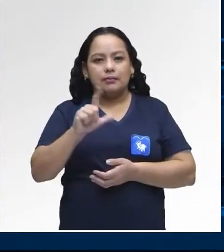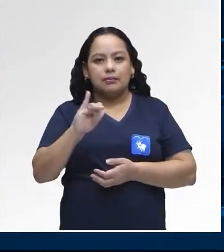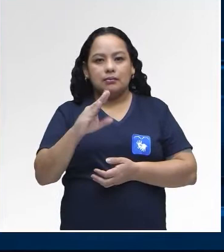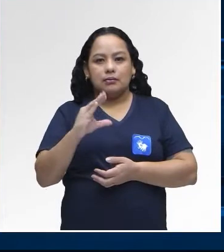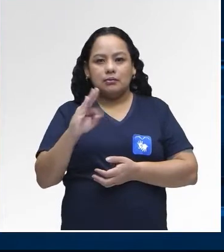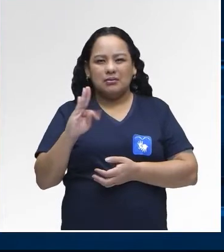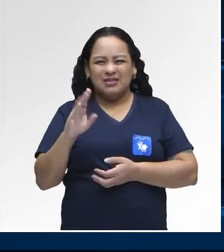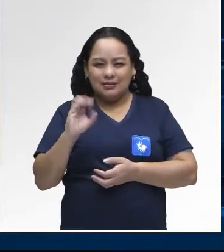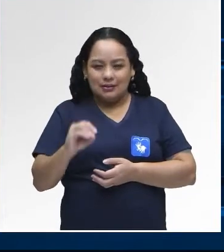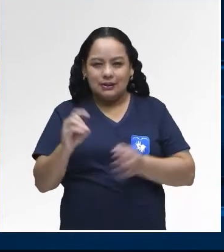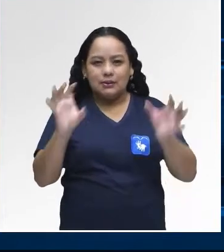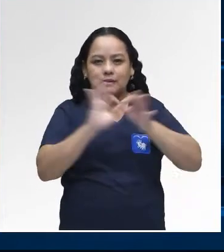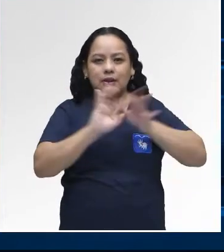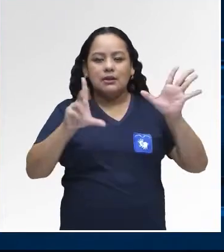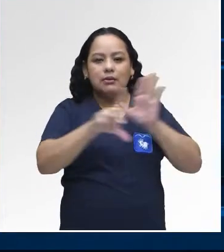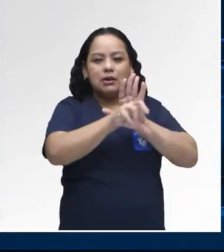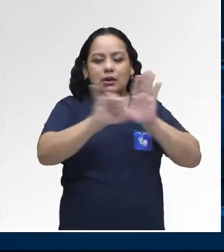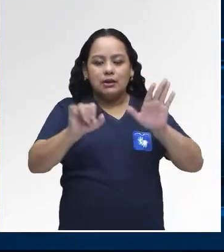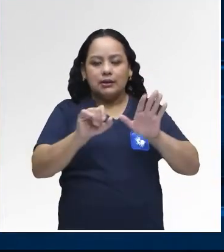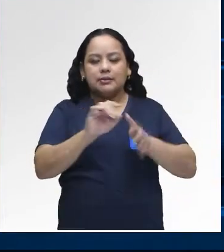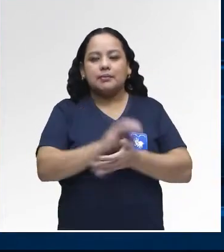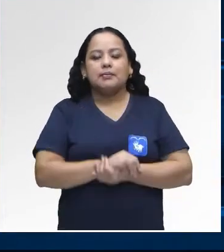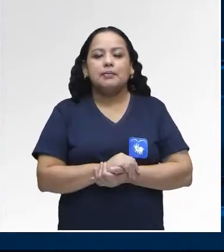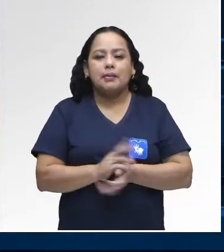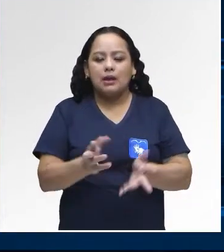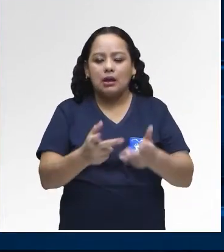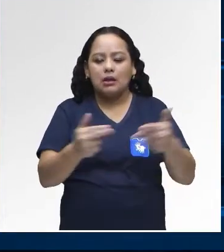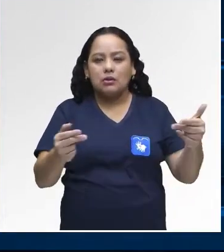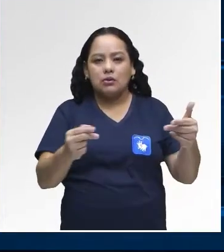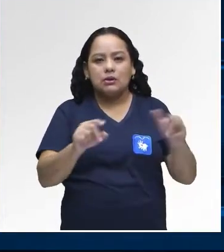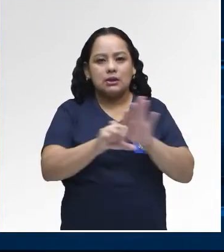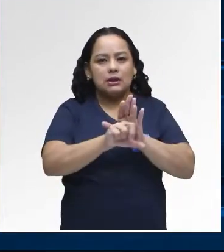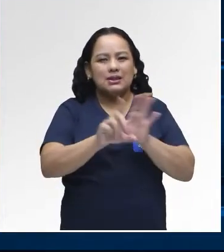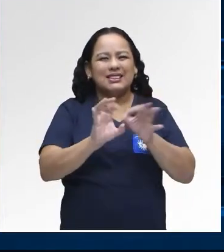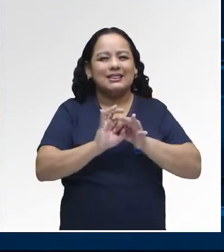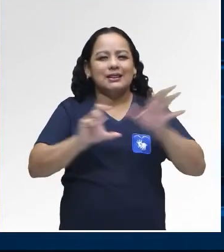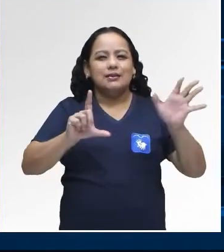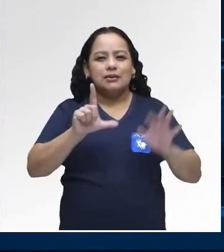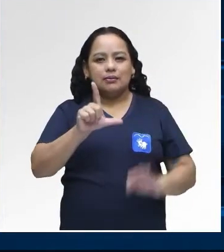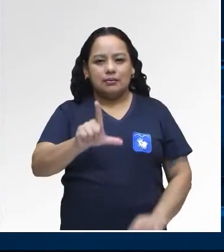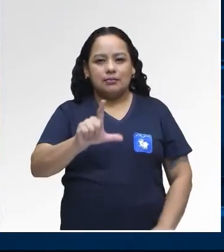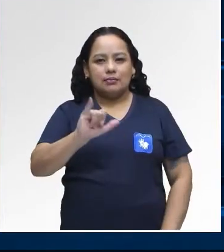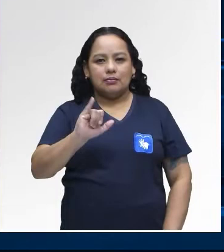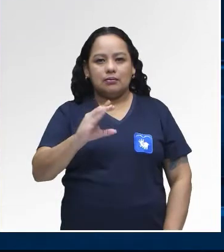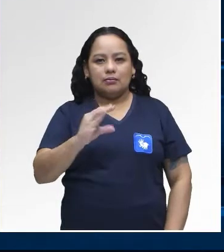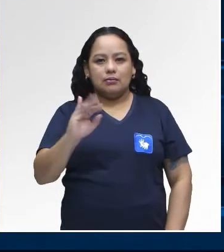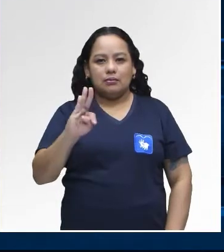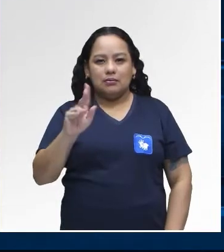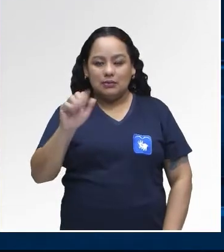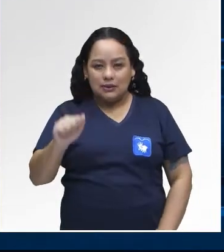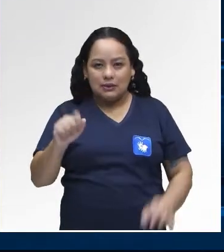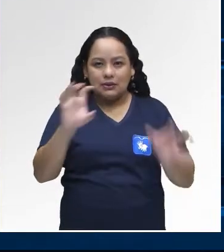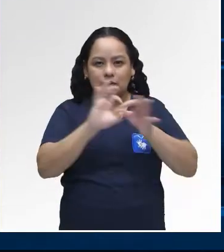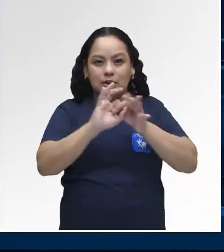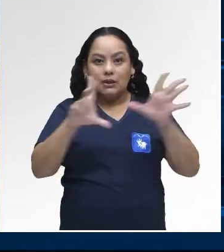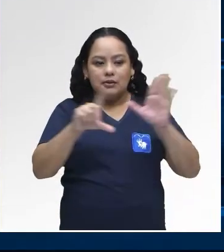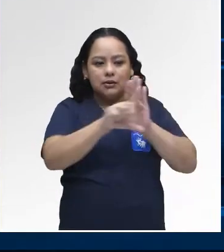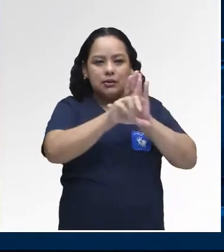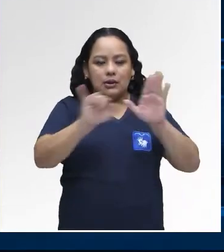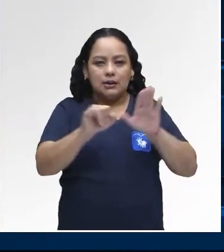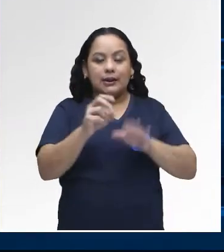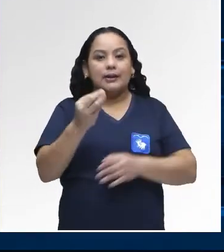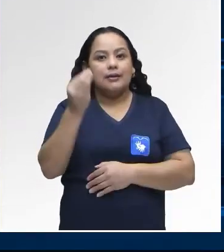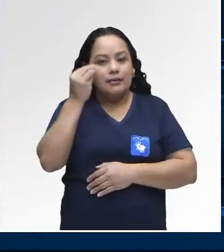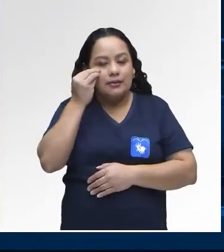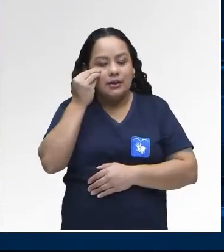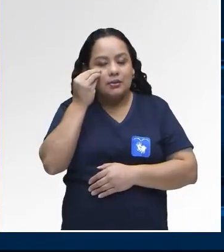tá? Então, os exemplos de drogas lícitas nós acabamos de ver aí, né? Naquela imagem que nós tivemos o cigarro, as drogas